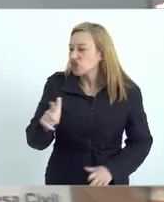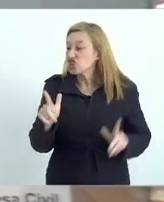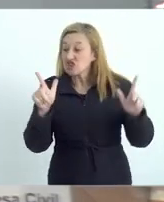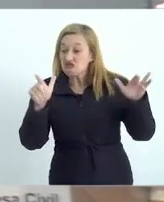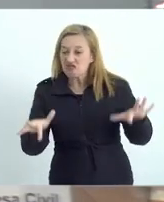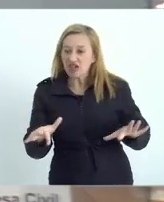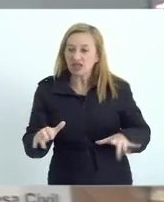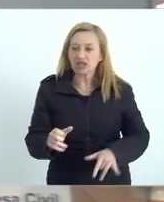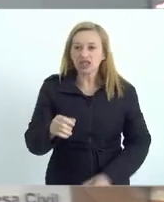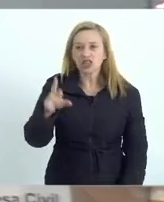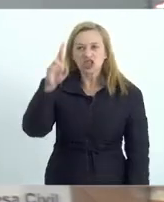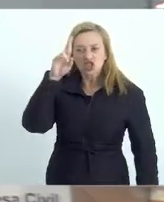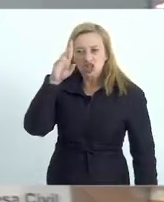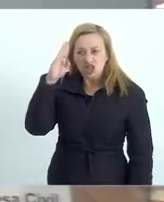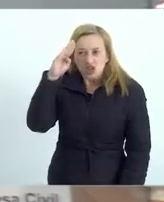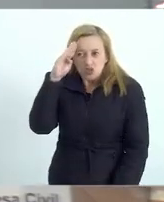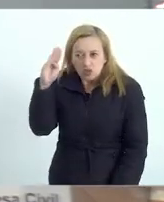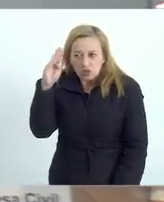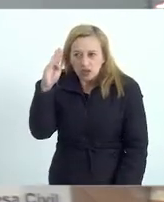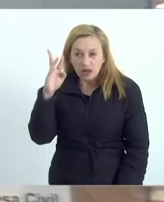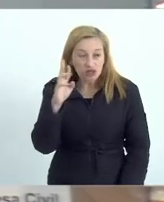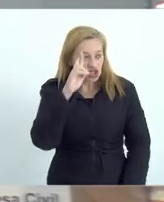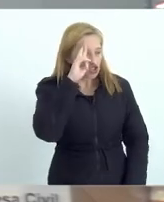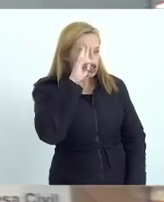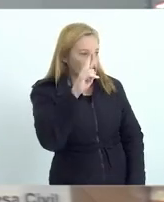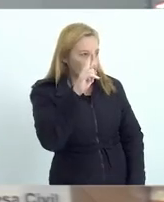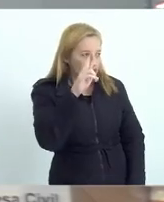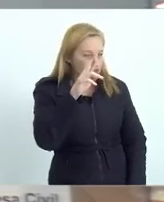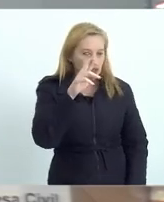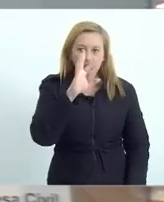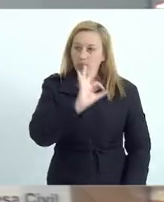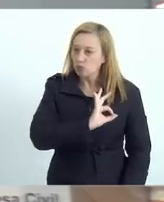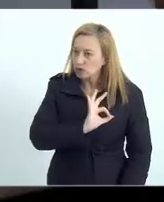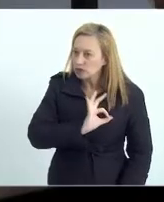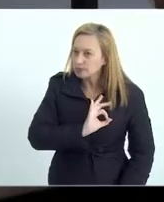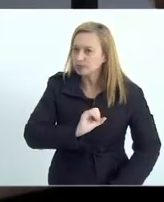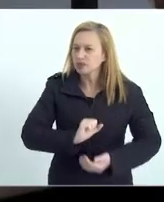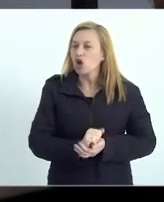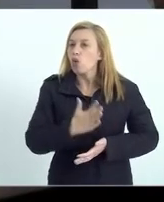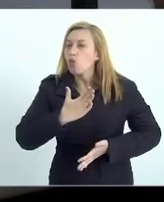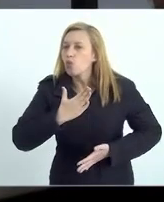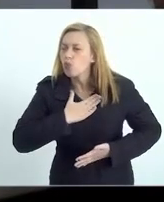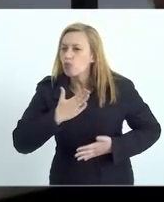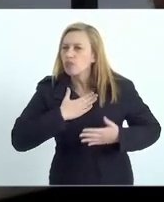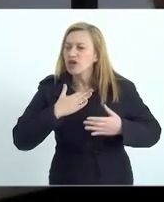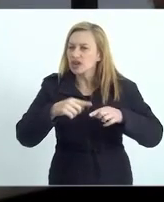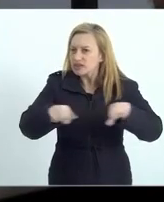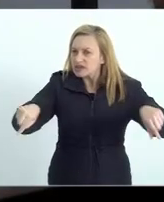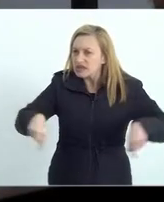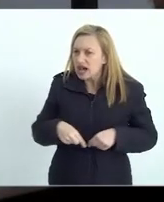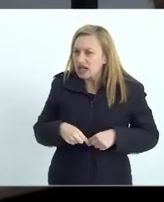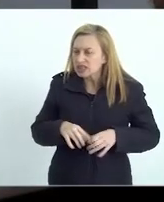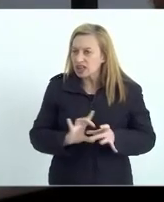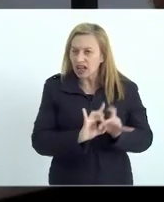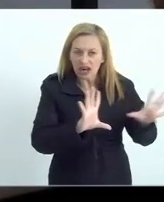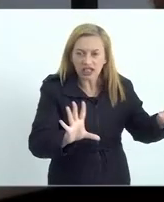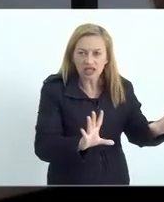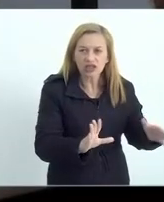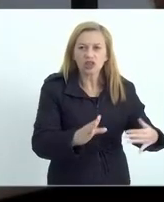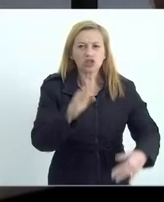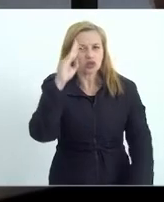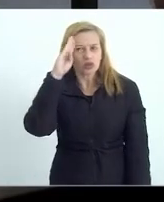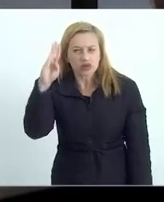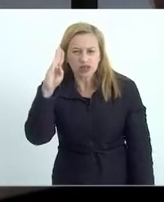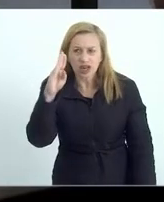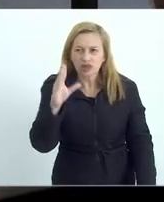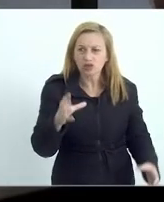entre soldado e Coronel e o meu gabinete está aberto para soldado da Corporação